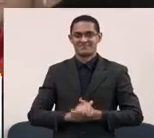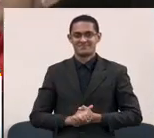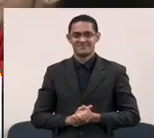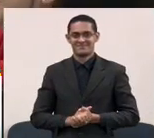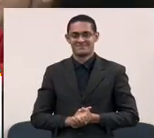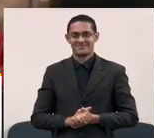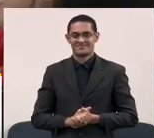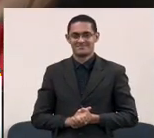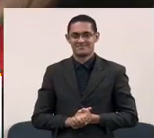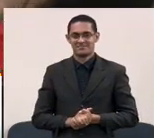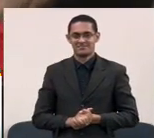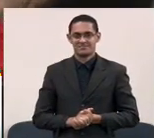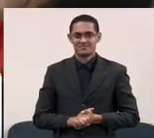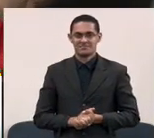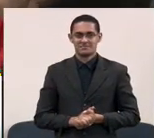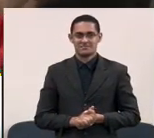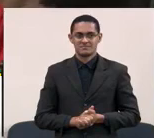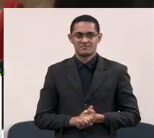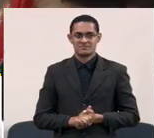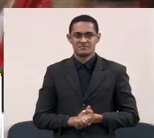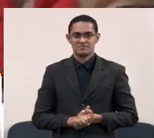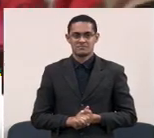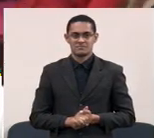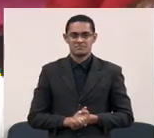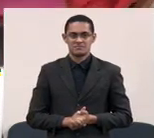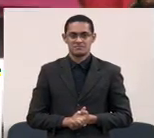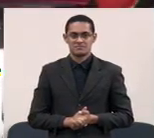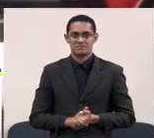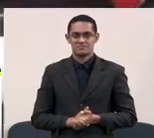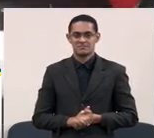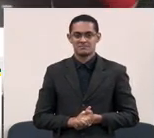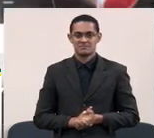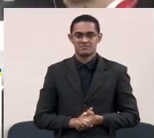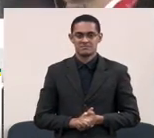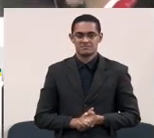Parabéns, presidente. Parabéns. Cantar parabéns.